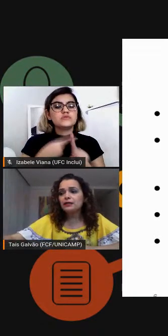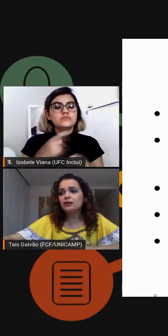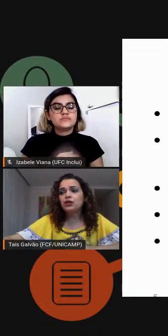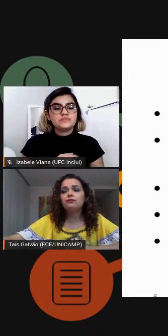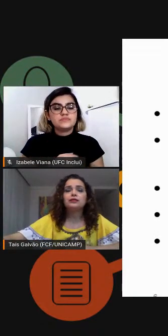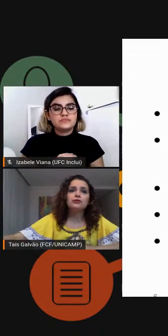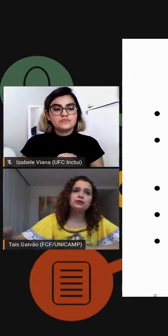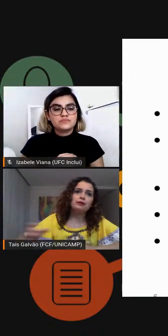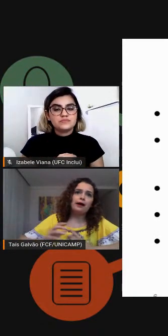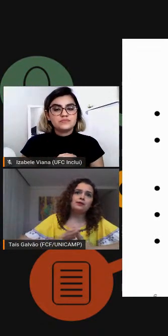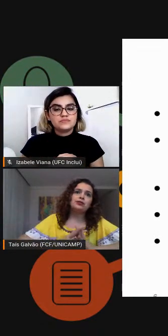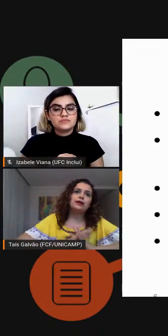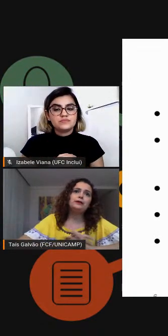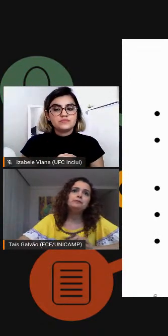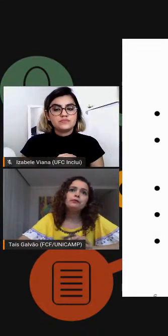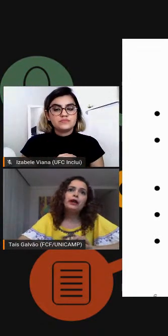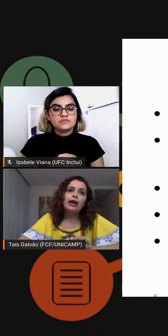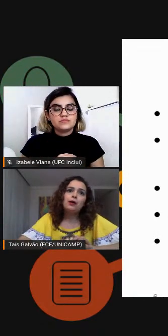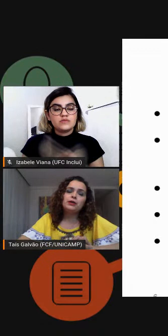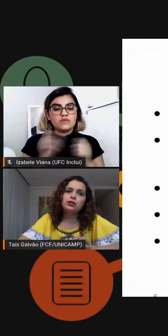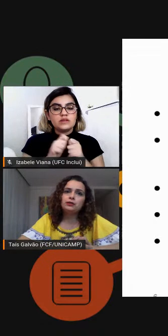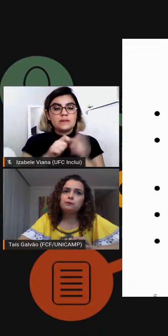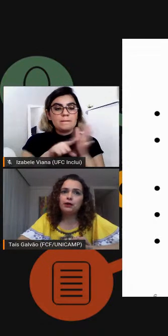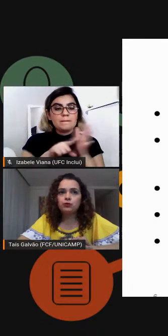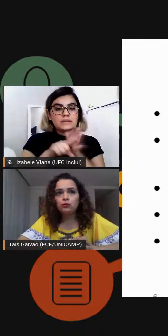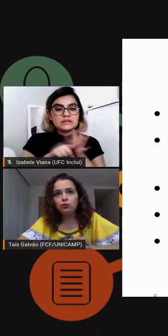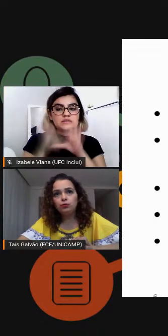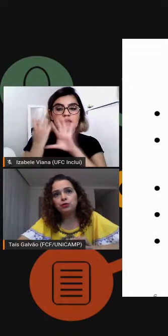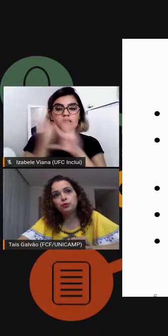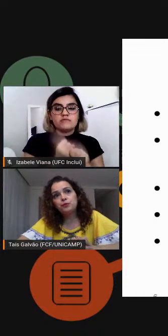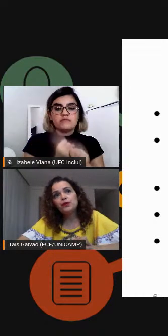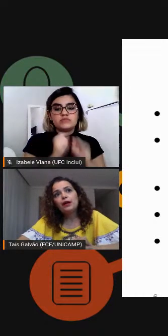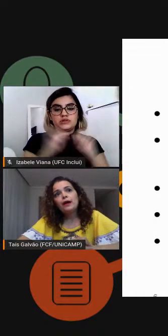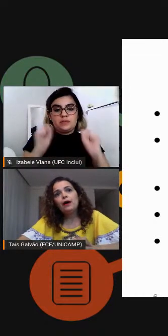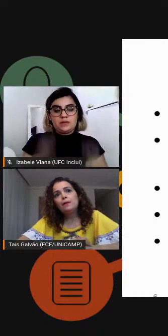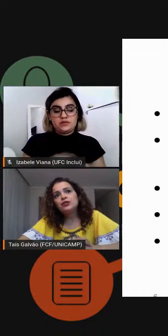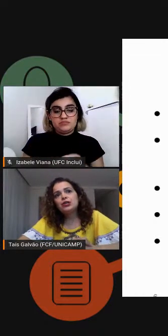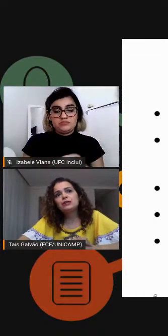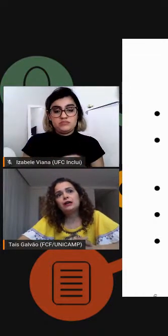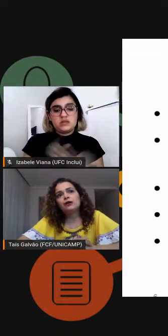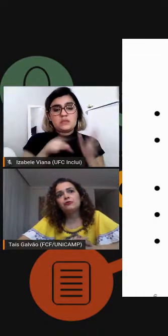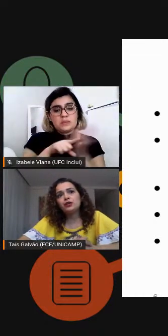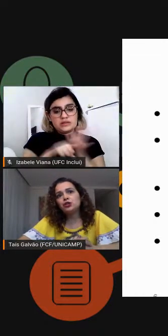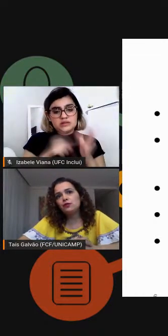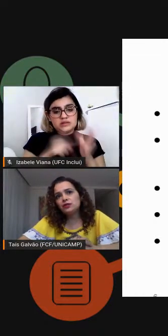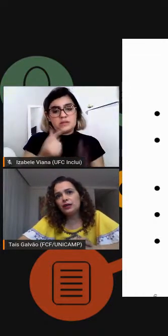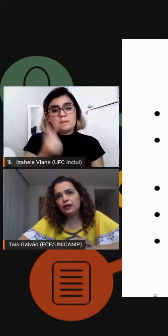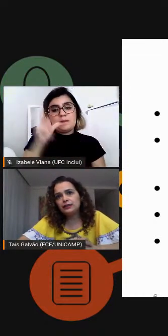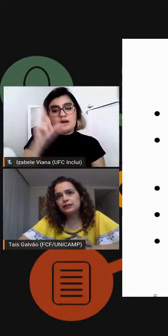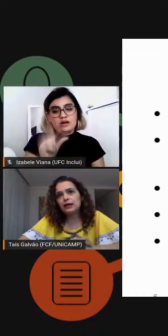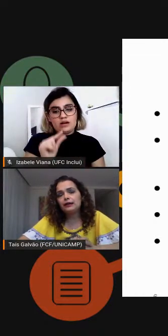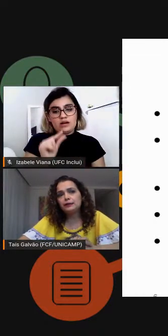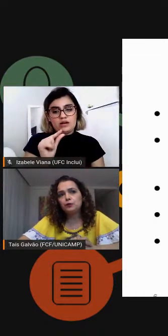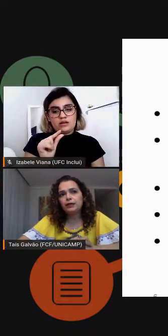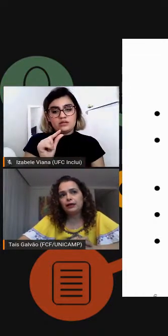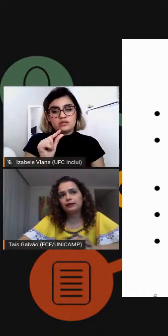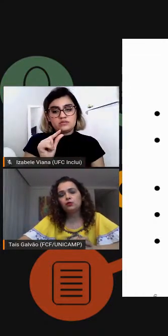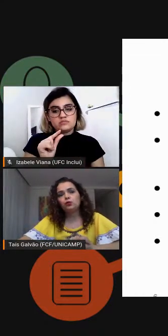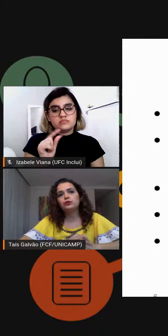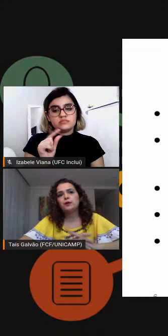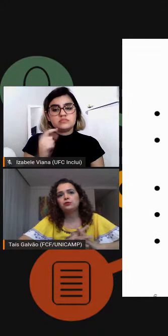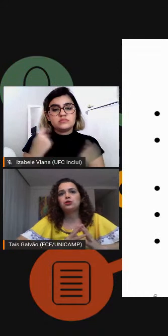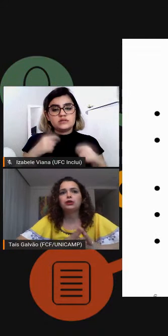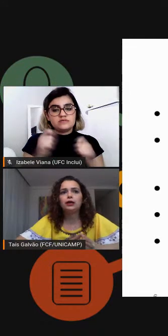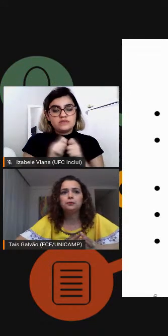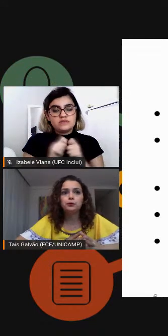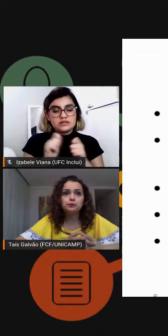uma pesquisa de revisão sistemática, né? Ela é uma pesquisa de baixo custo, é uma pesquisa factível de ser realizada e publicada em